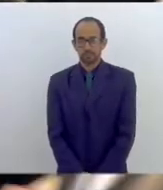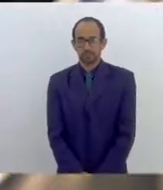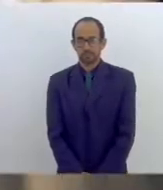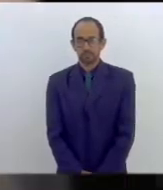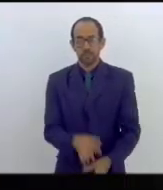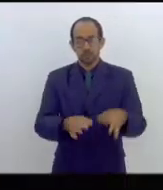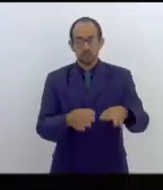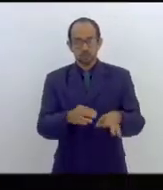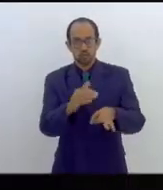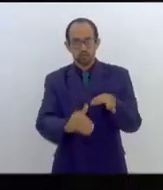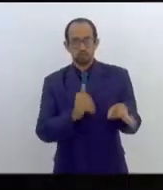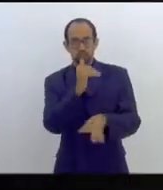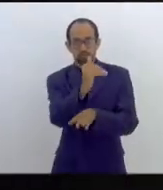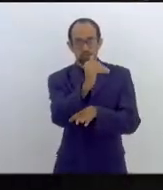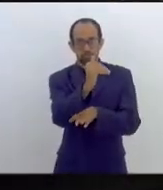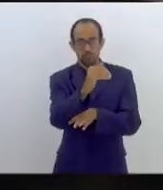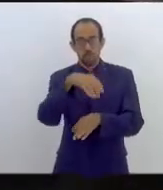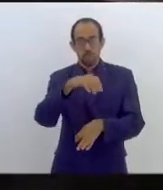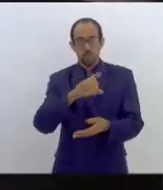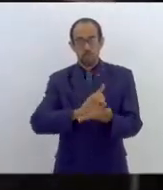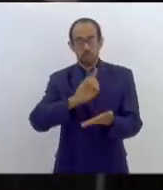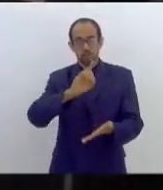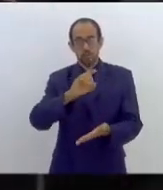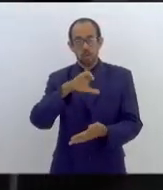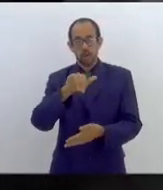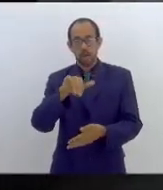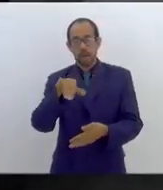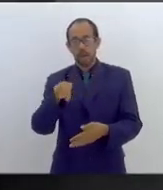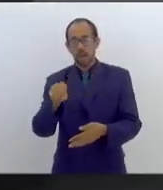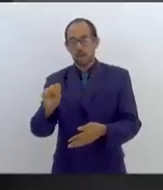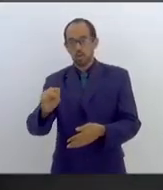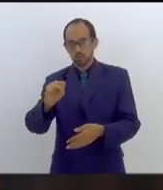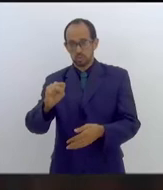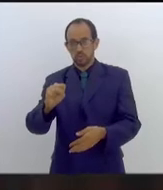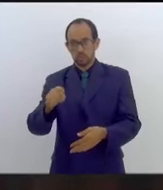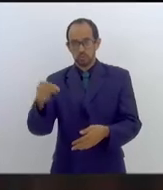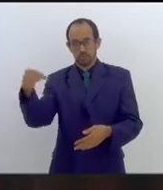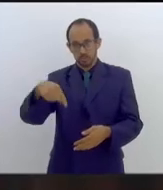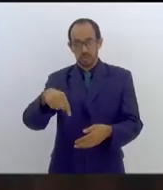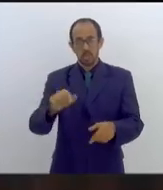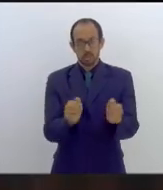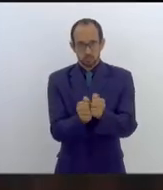O desembargador Dr Carlos Santos de Oliveira para estar conosco